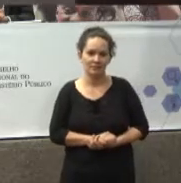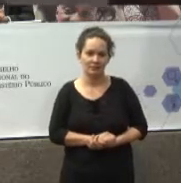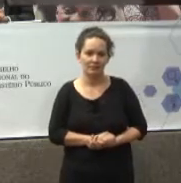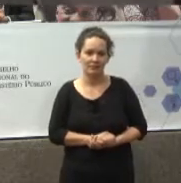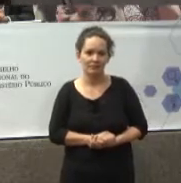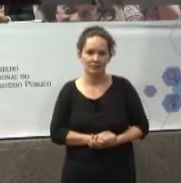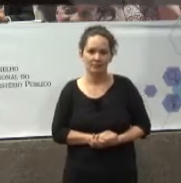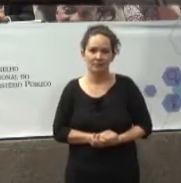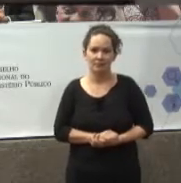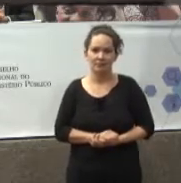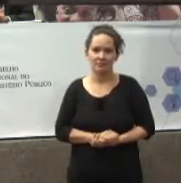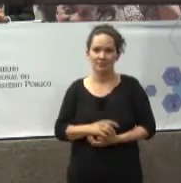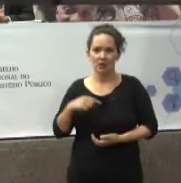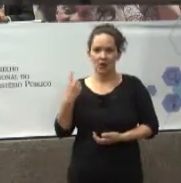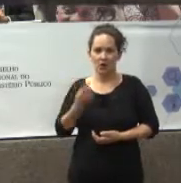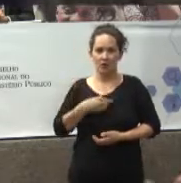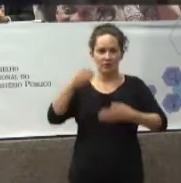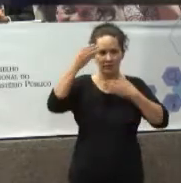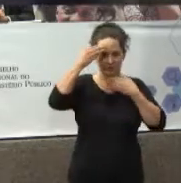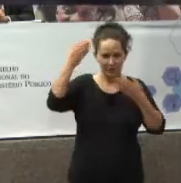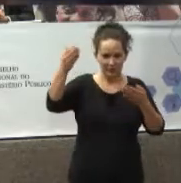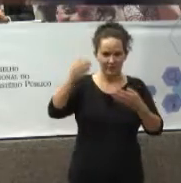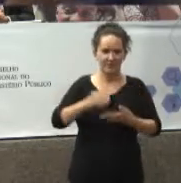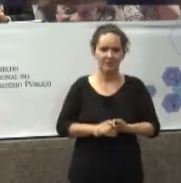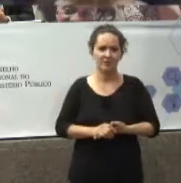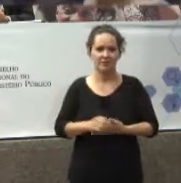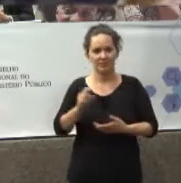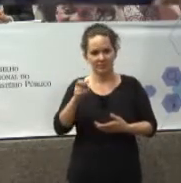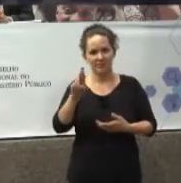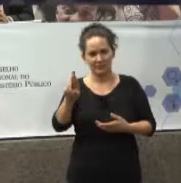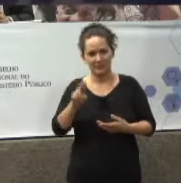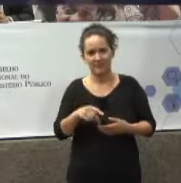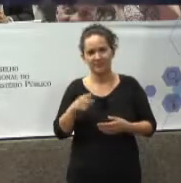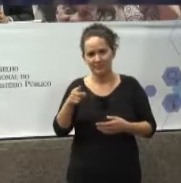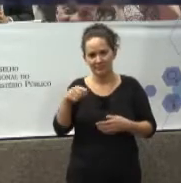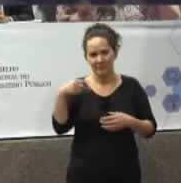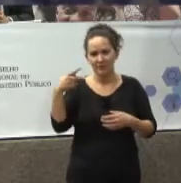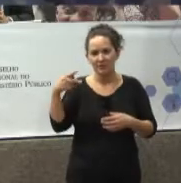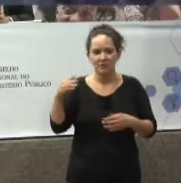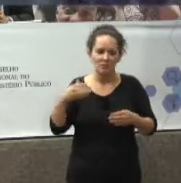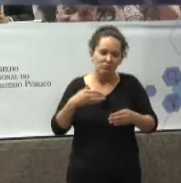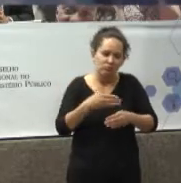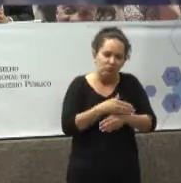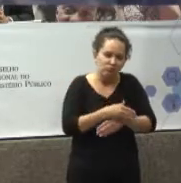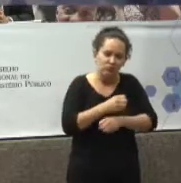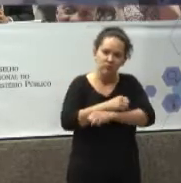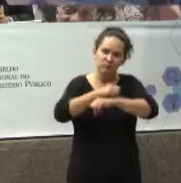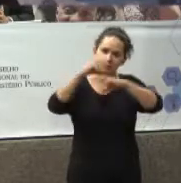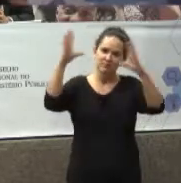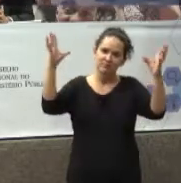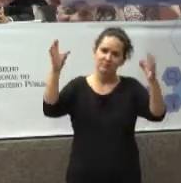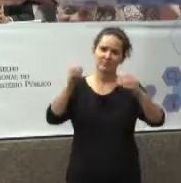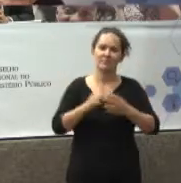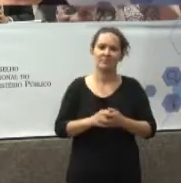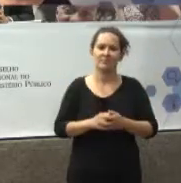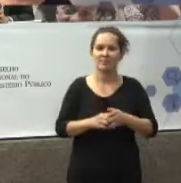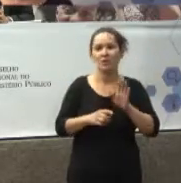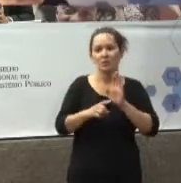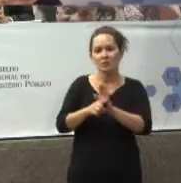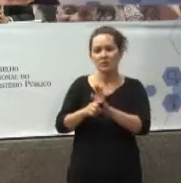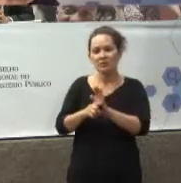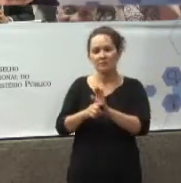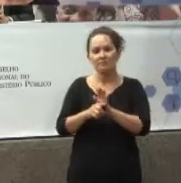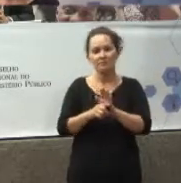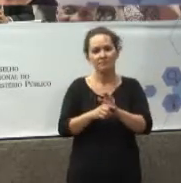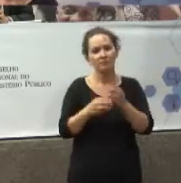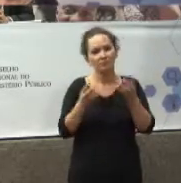nós que agradecemos toda a lina pela sua esclarecedor brilhante exposição traz aqui mais